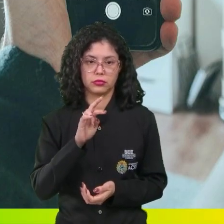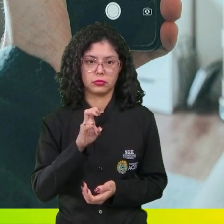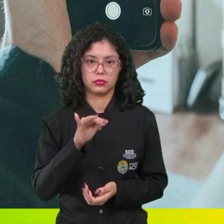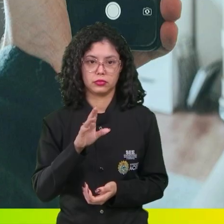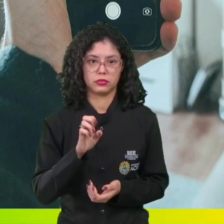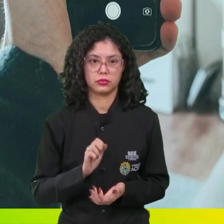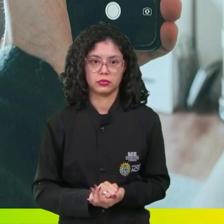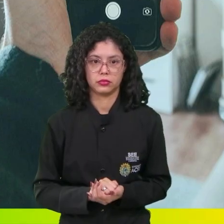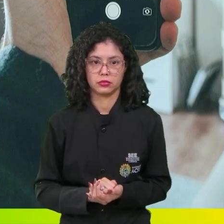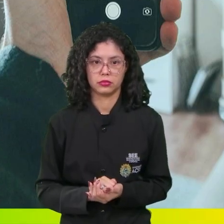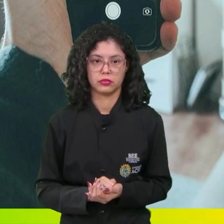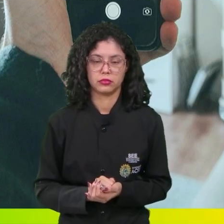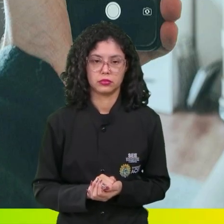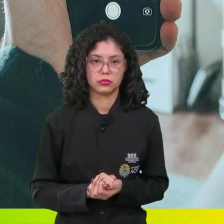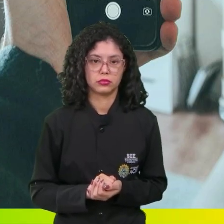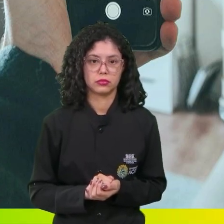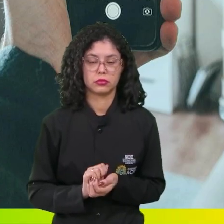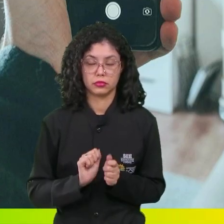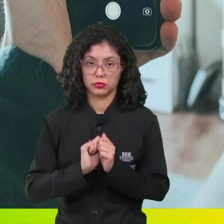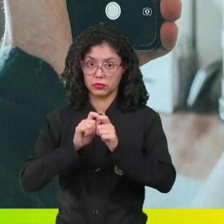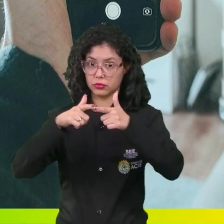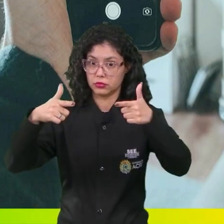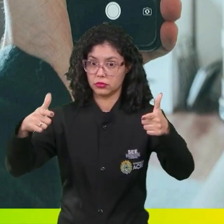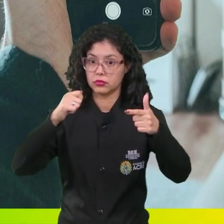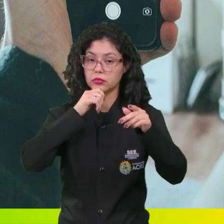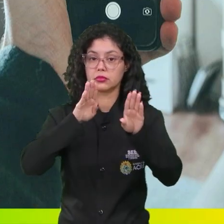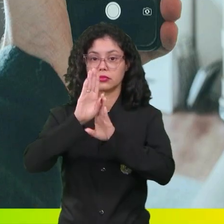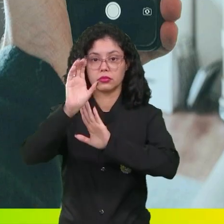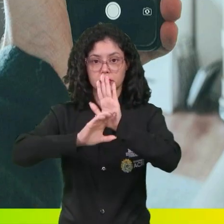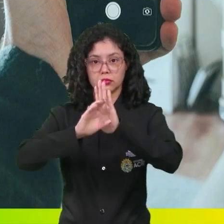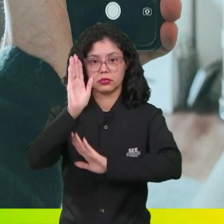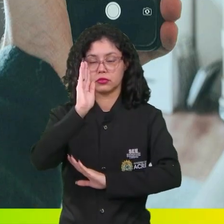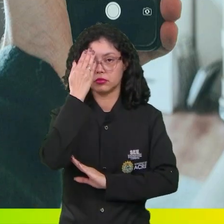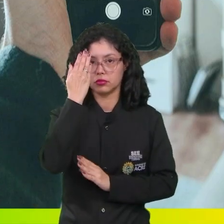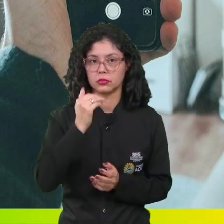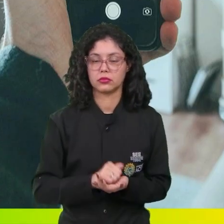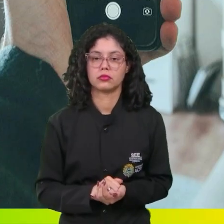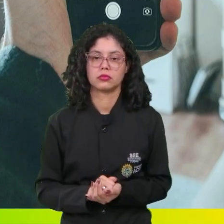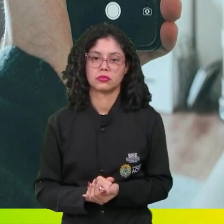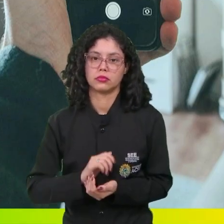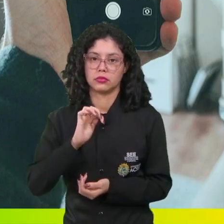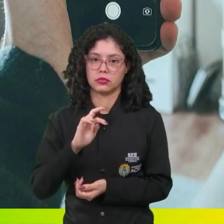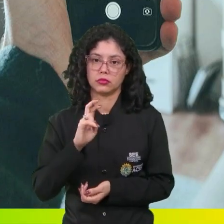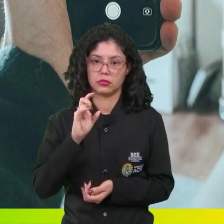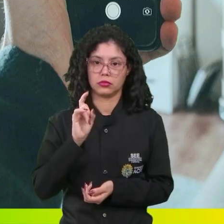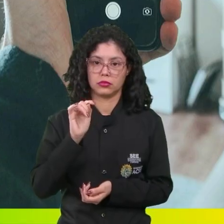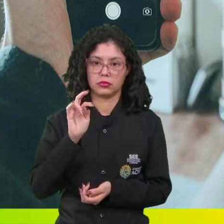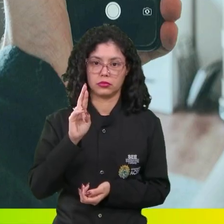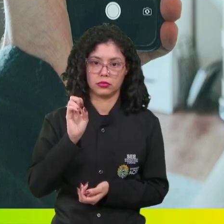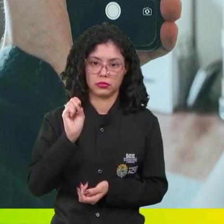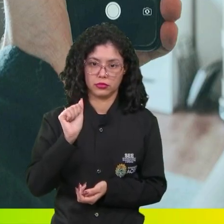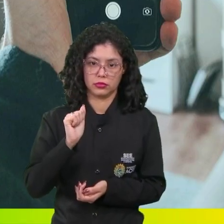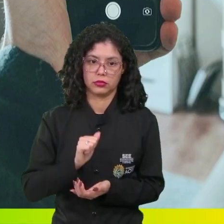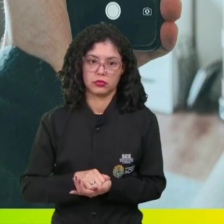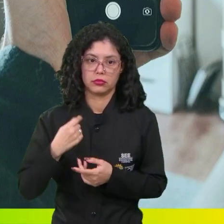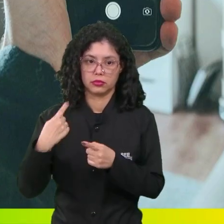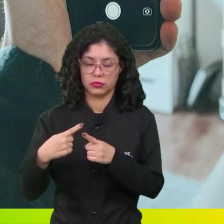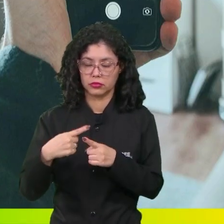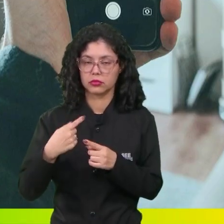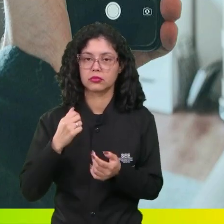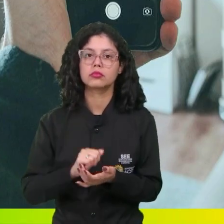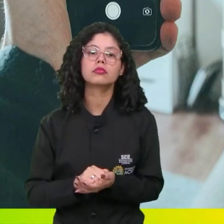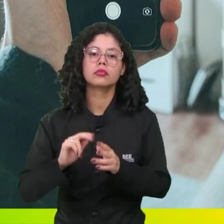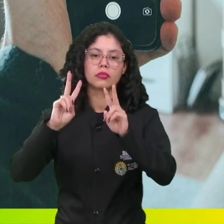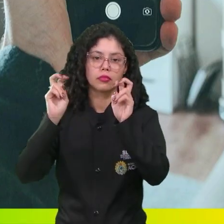inadvertidamente, eita, quase que não sai, hein? Amplificar conteúdo falso ou enganoso, justamente por conta